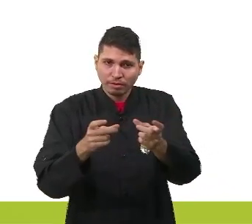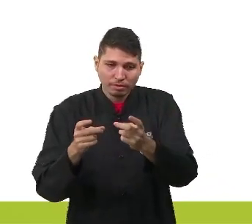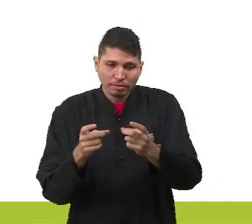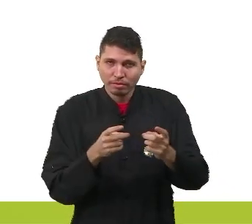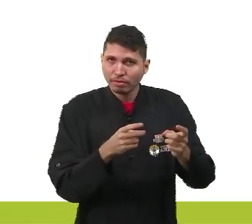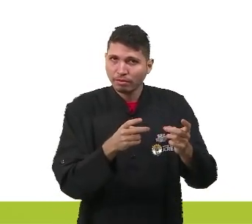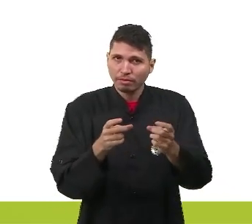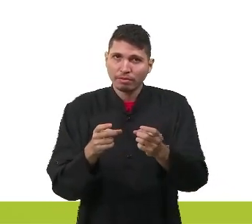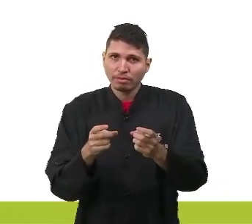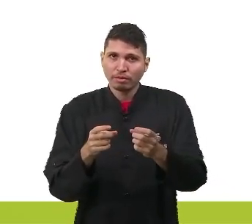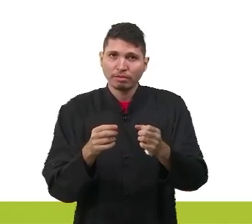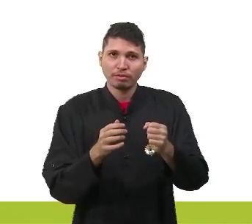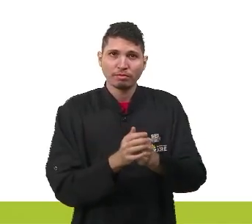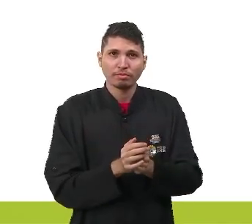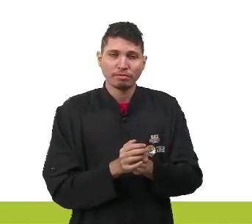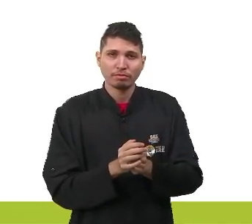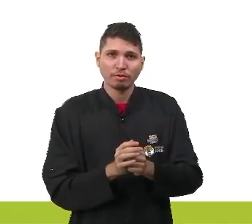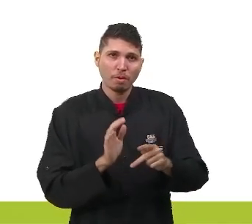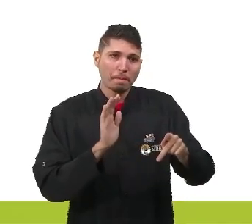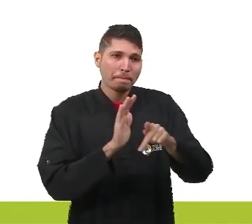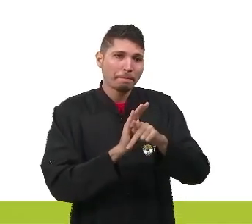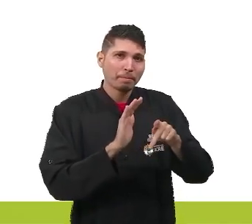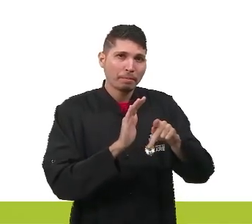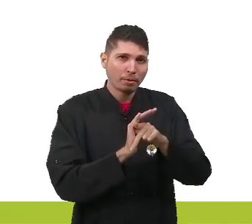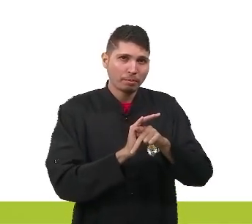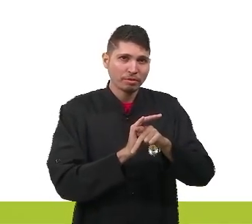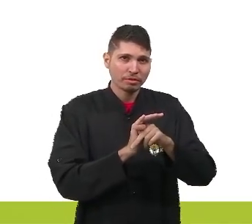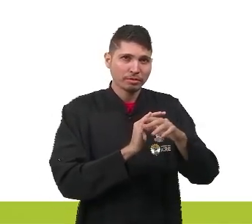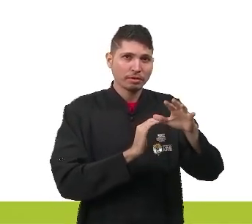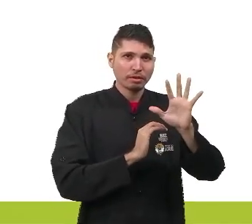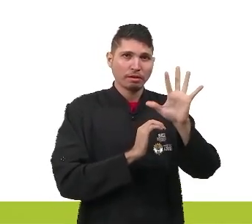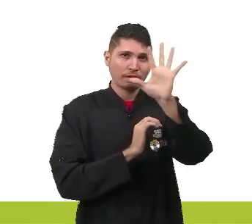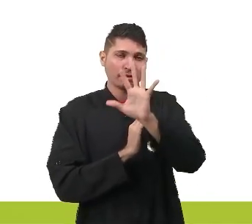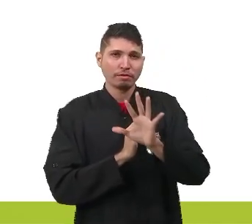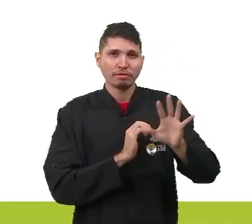produtos da sua metrópole, no caso do seu país. Aí, como